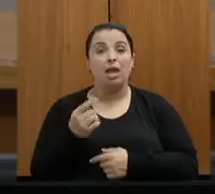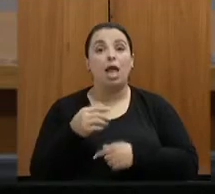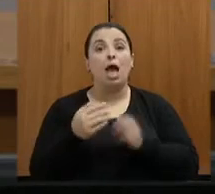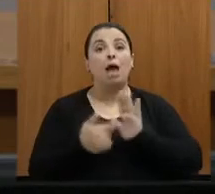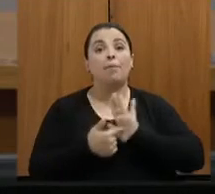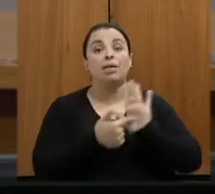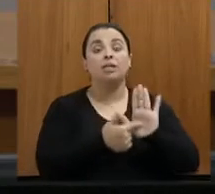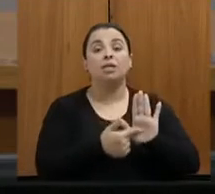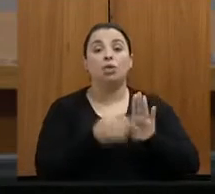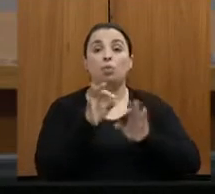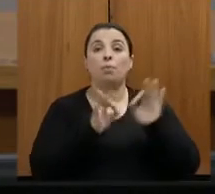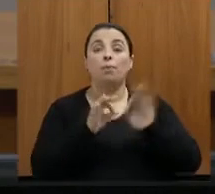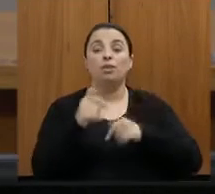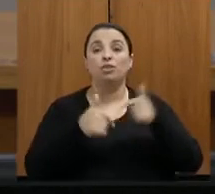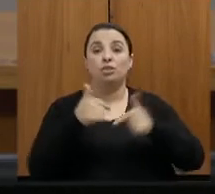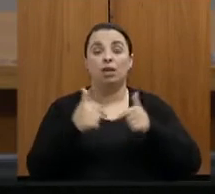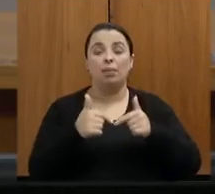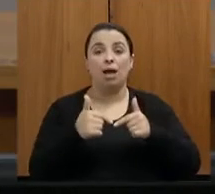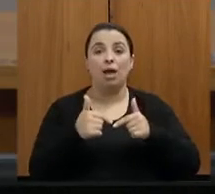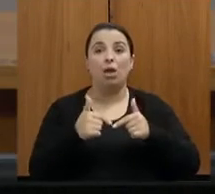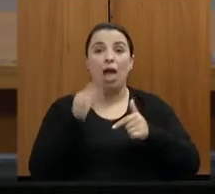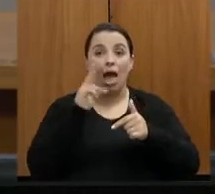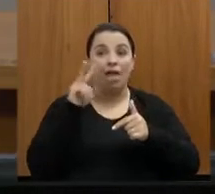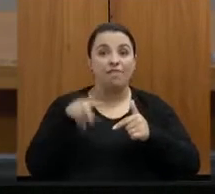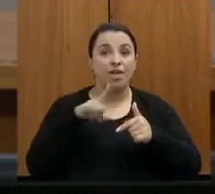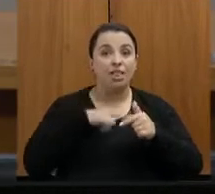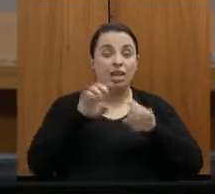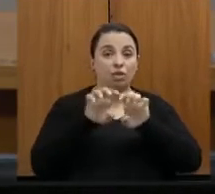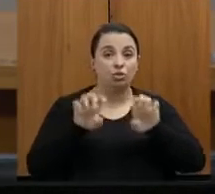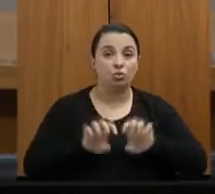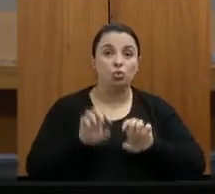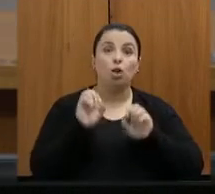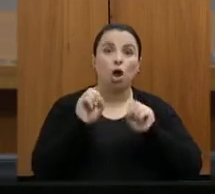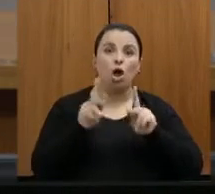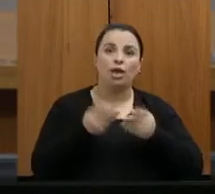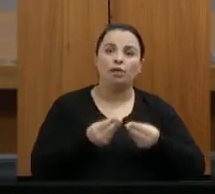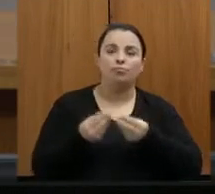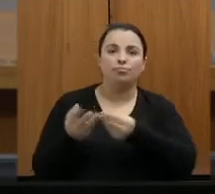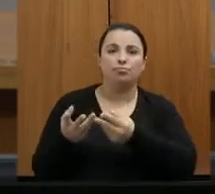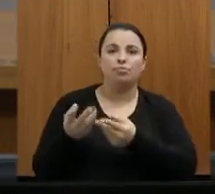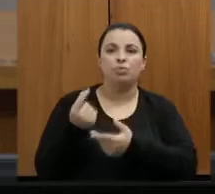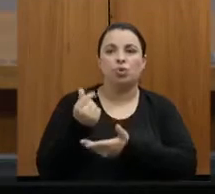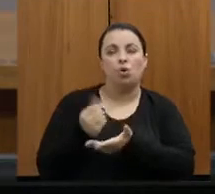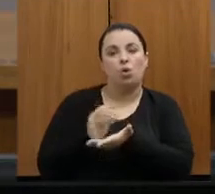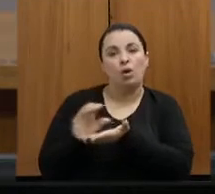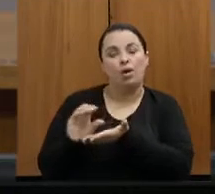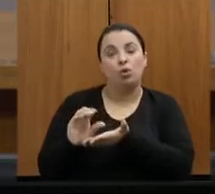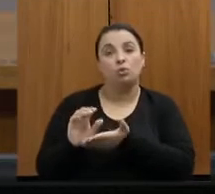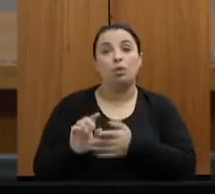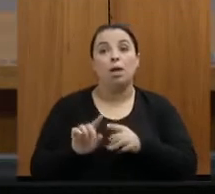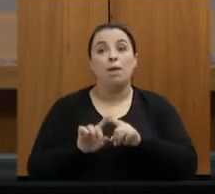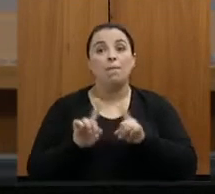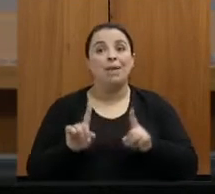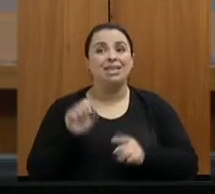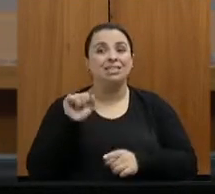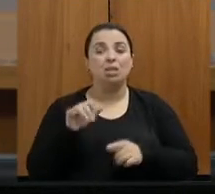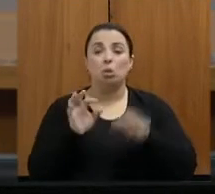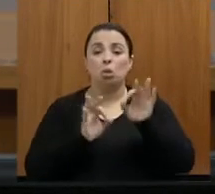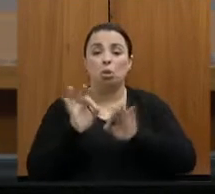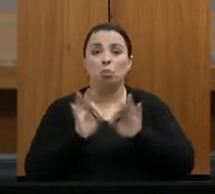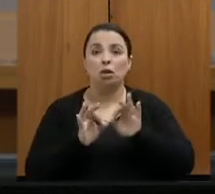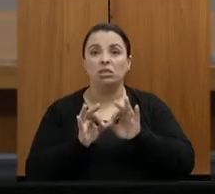tiver estrutura, não tem como eu passar recursos, porque a gente vai ter um desperdício do dinheiro público, a gente respeita o pagador de impostos. Então, hoje, nós temos